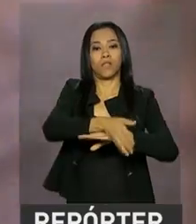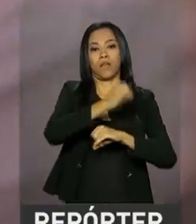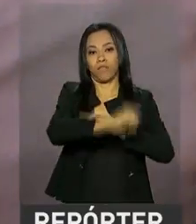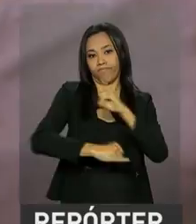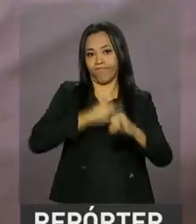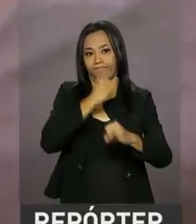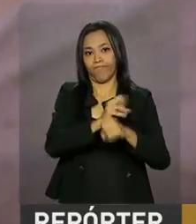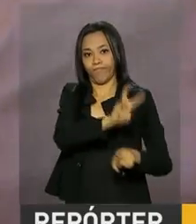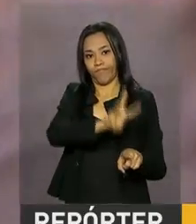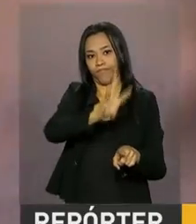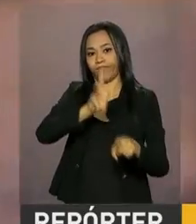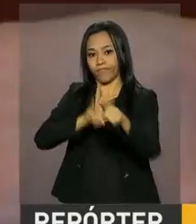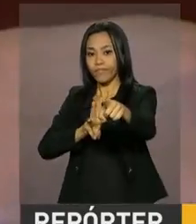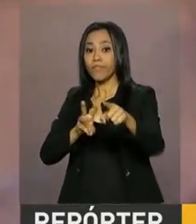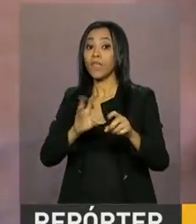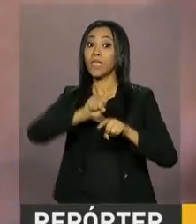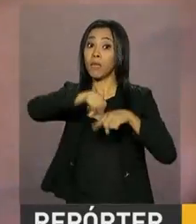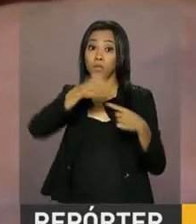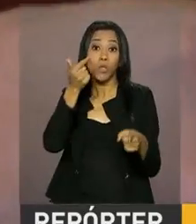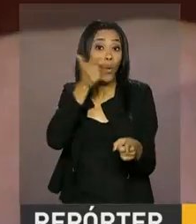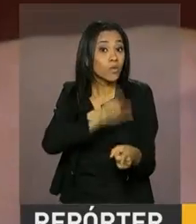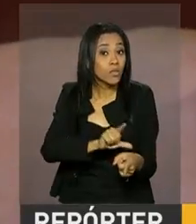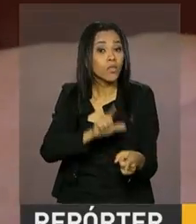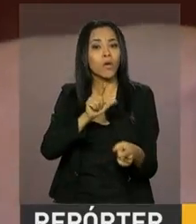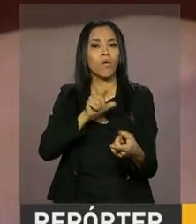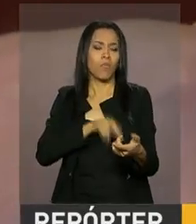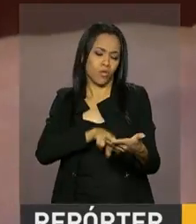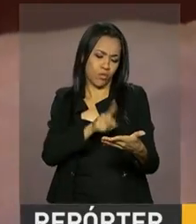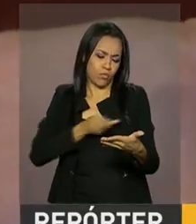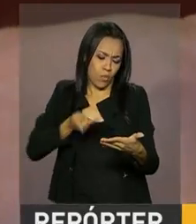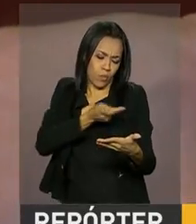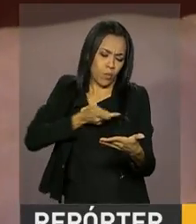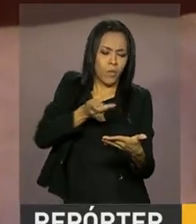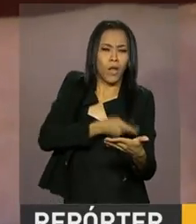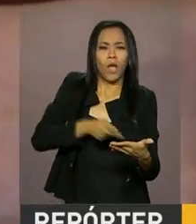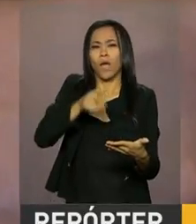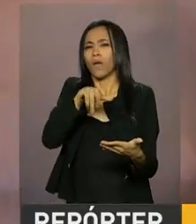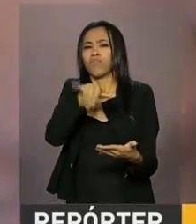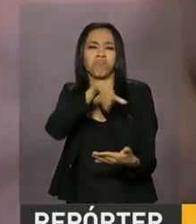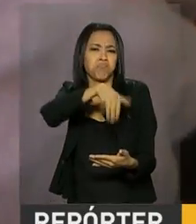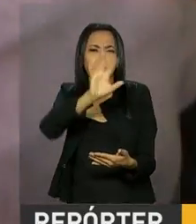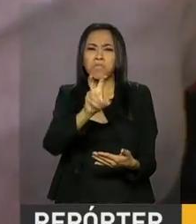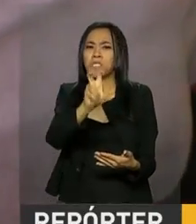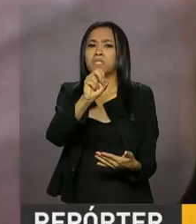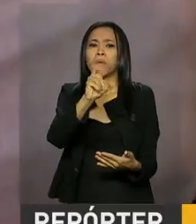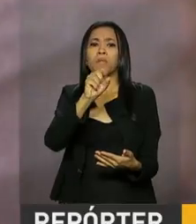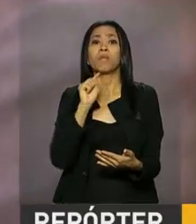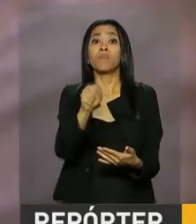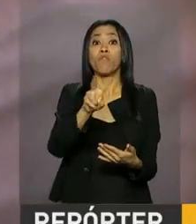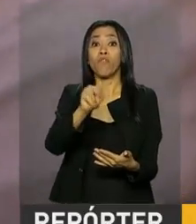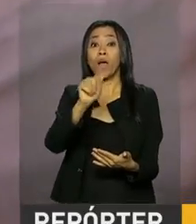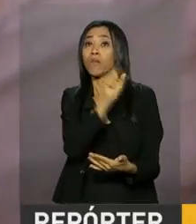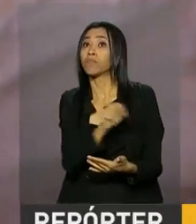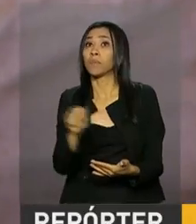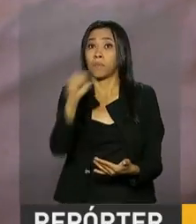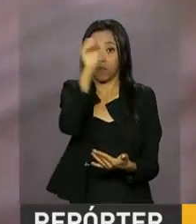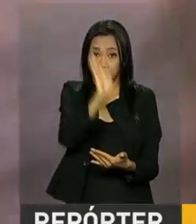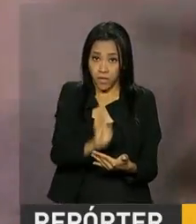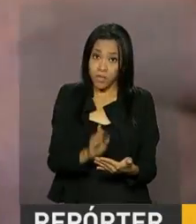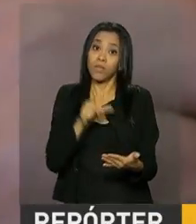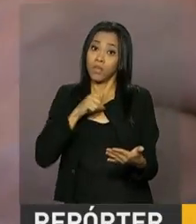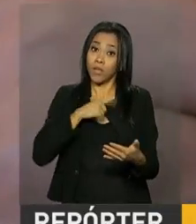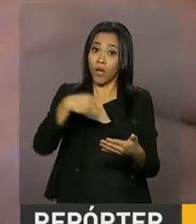um acesso liberado a pessoa pode consultar as cerca de 50 mil vagas diárias de todo o país o cimi